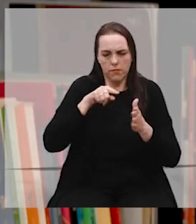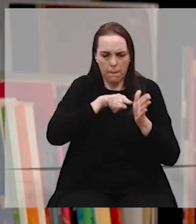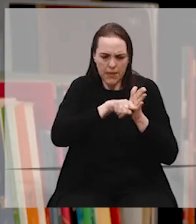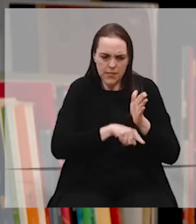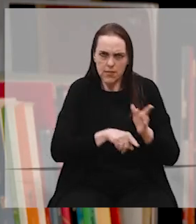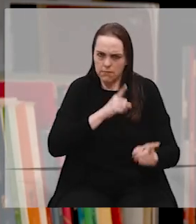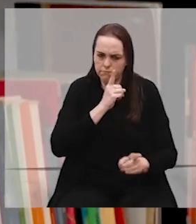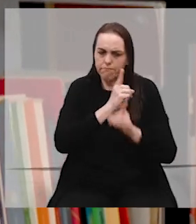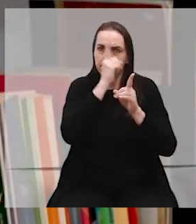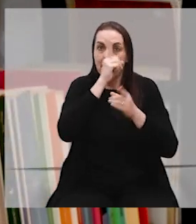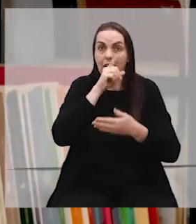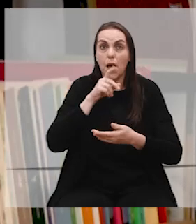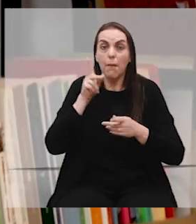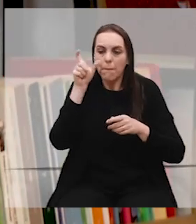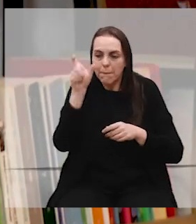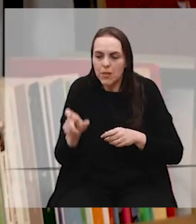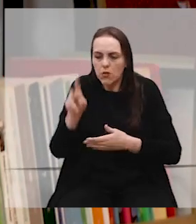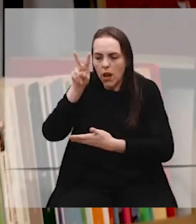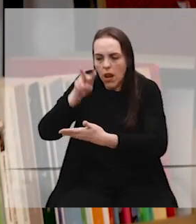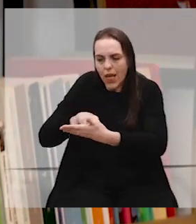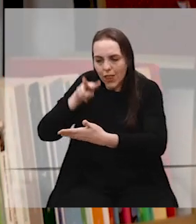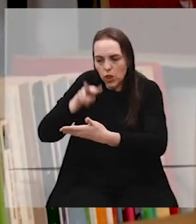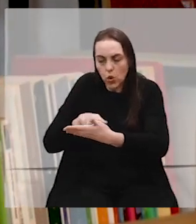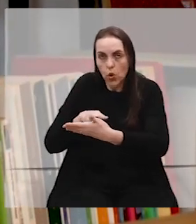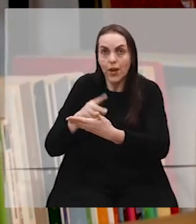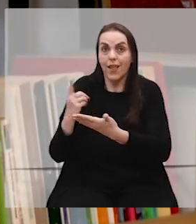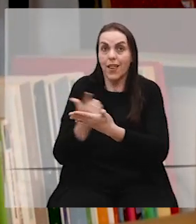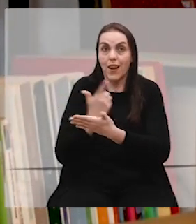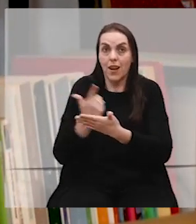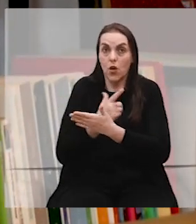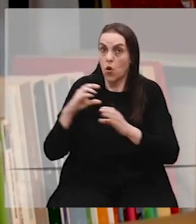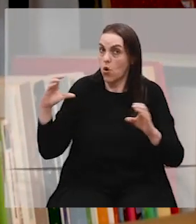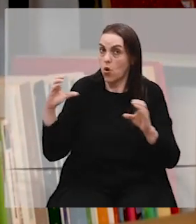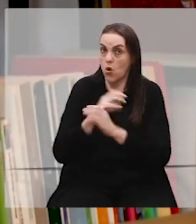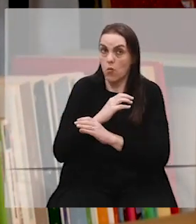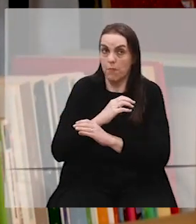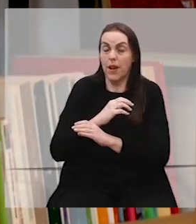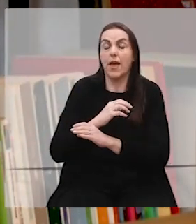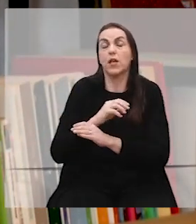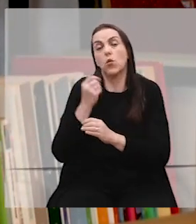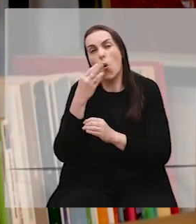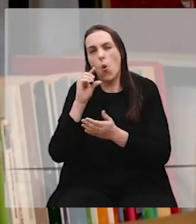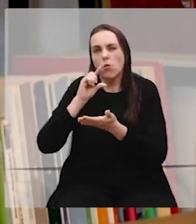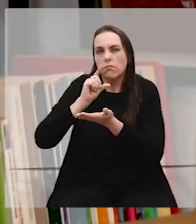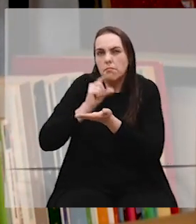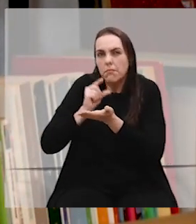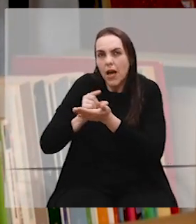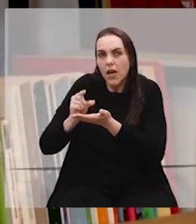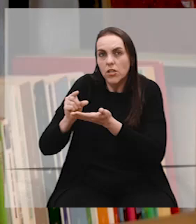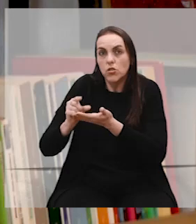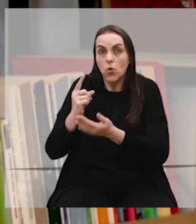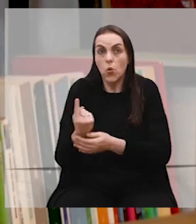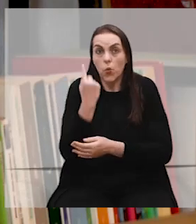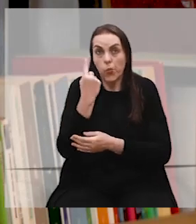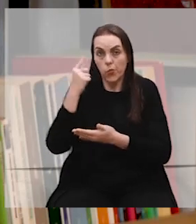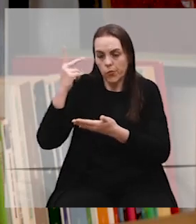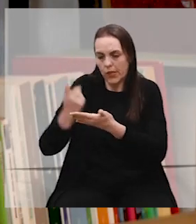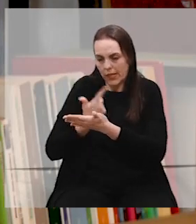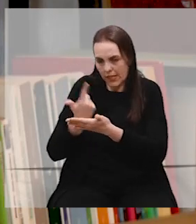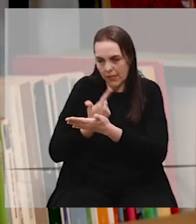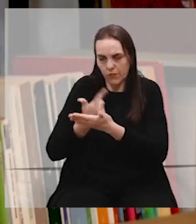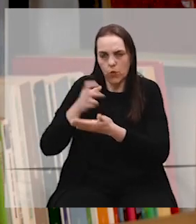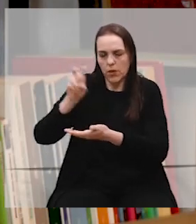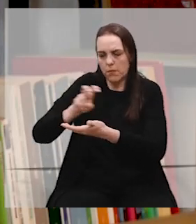considera o leitor aquele que leu inteiro ou em partes, pelo menos um livro de qualquer gênero,